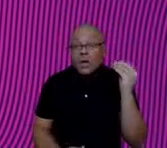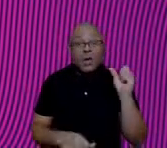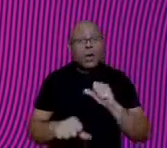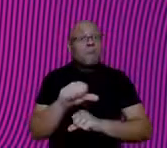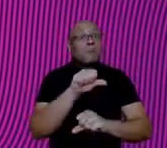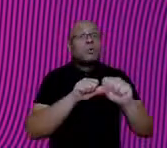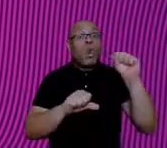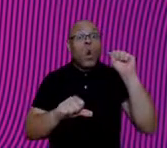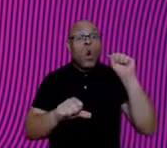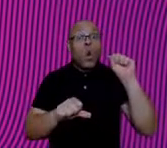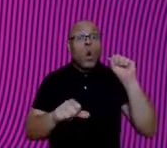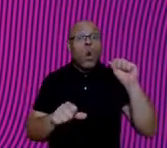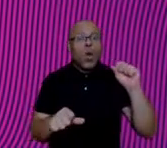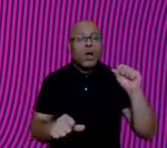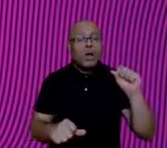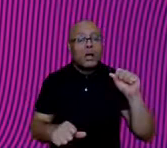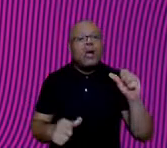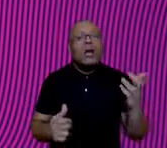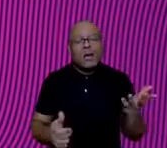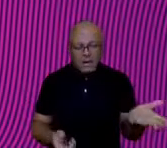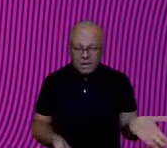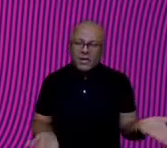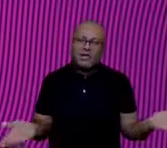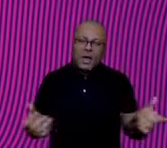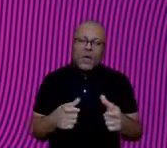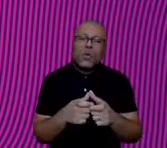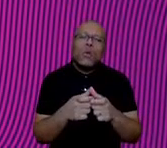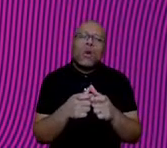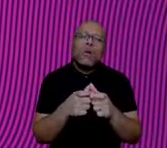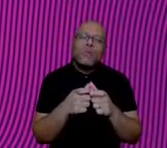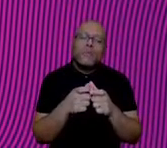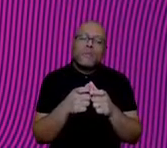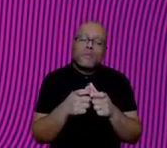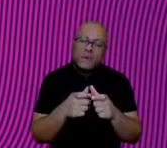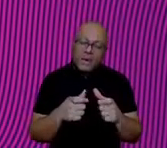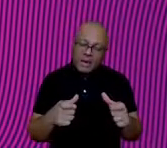a DBS já é um método tão bem estabelecido, né?